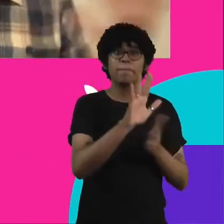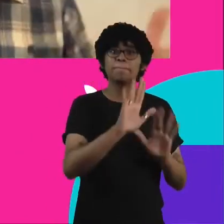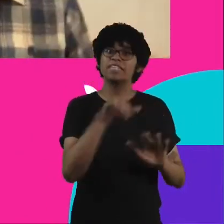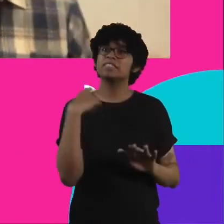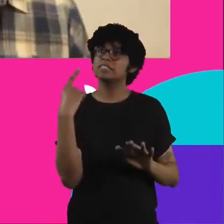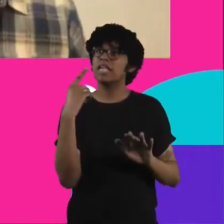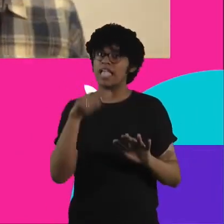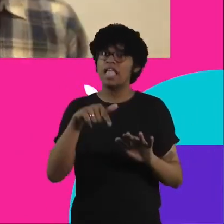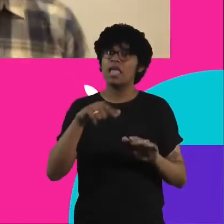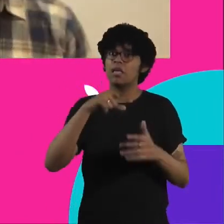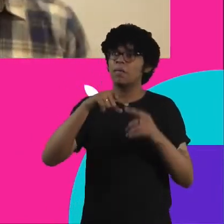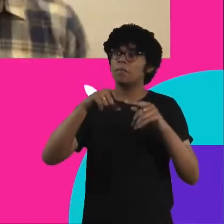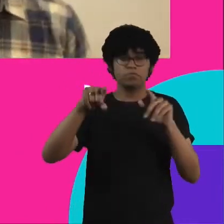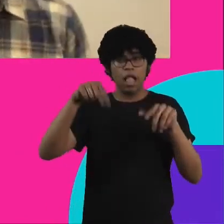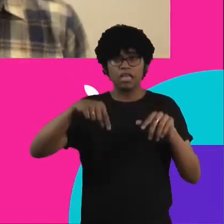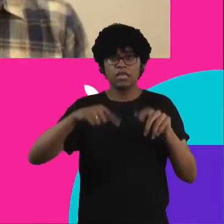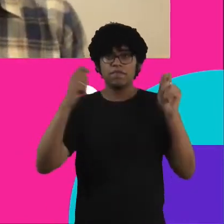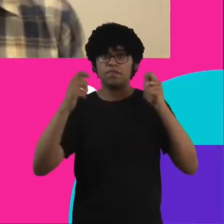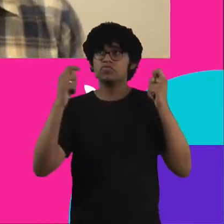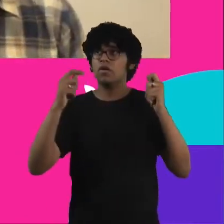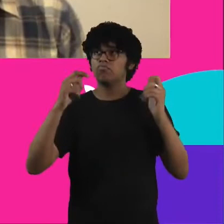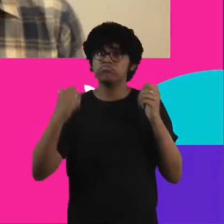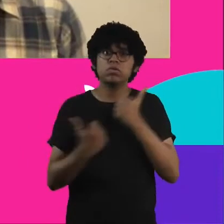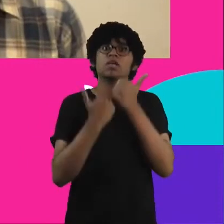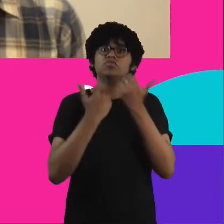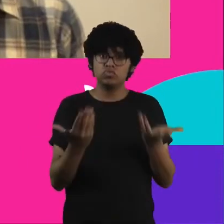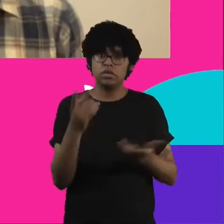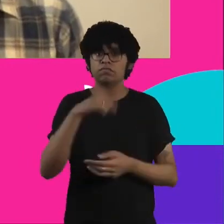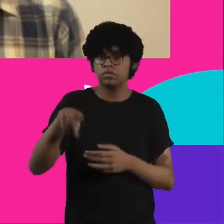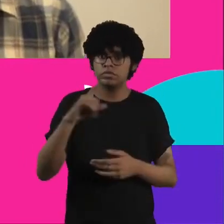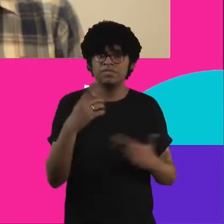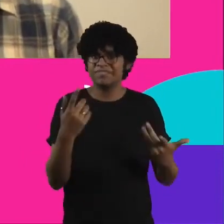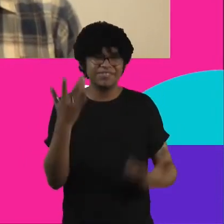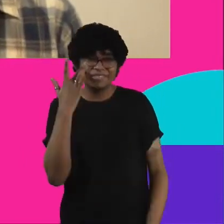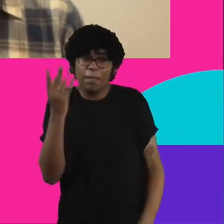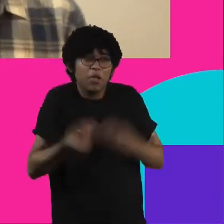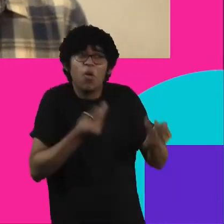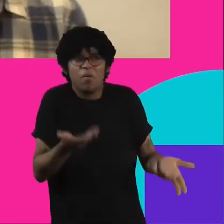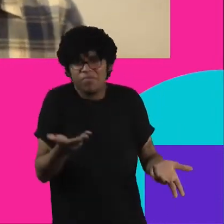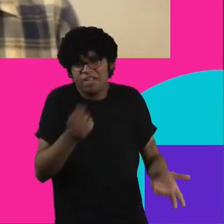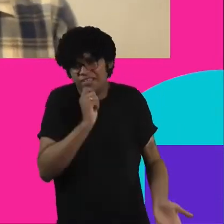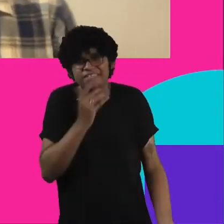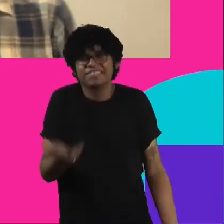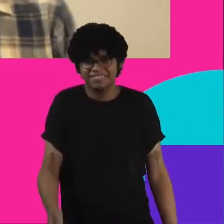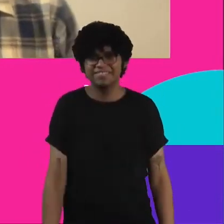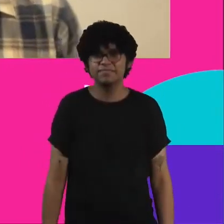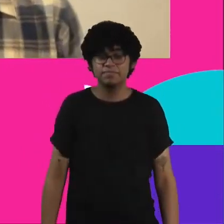tecnologia adequada de dados. E há muitas pessoas nessa sala que podem nos ajudar, porque ninguém sabe exatamente como fazer isso ainda.